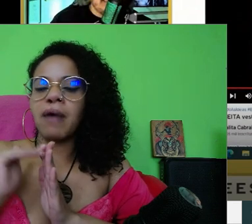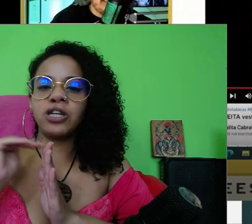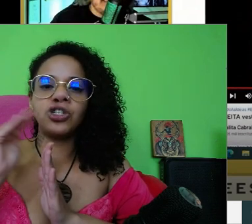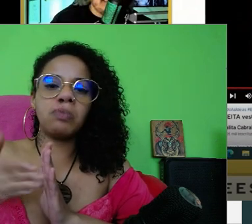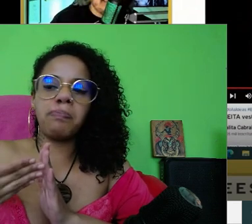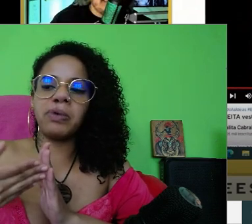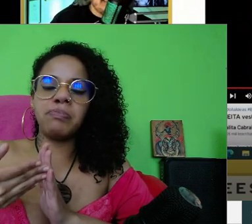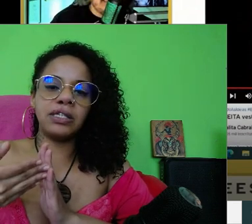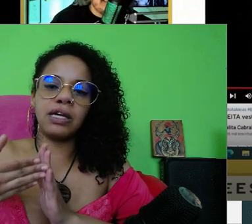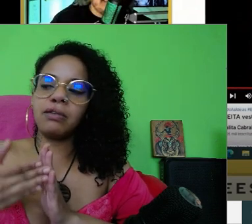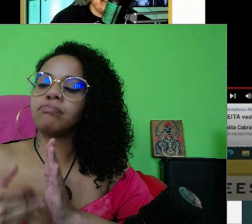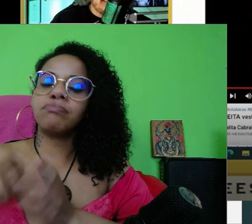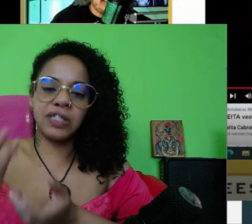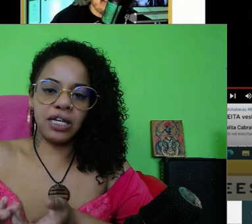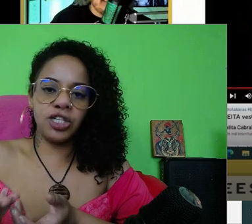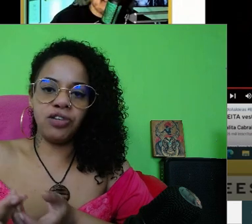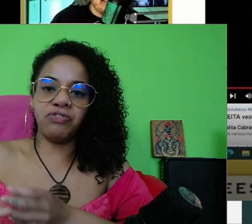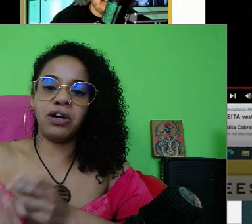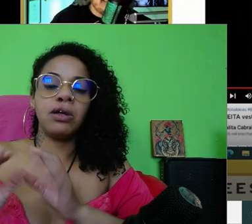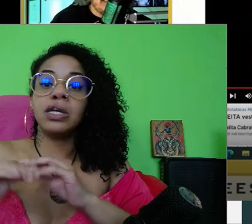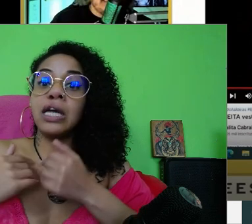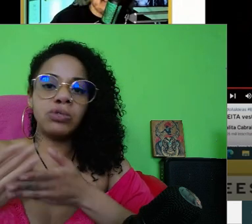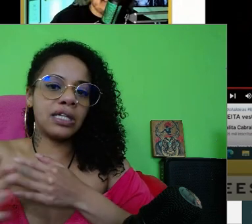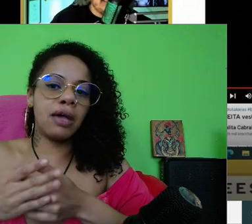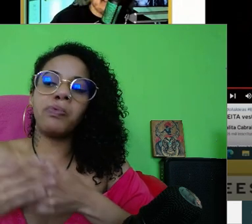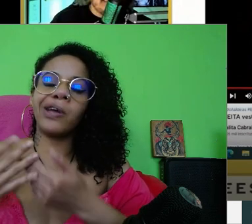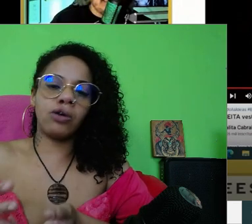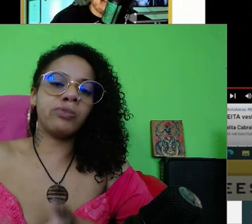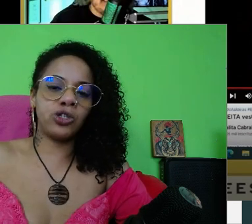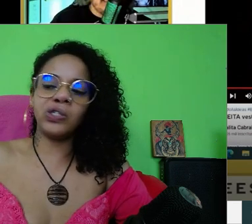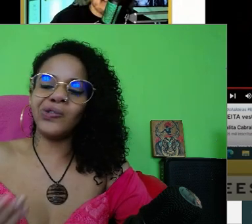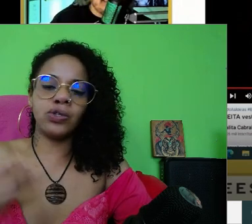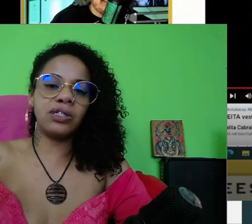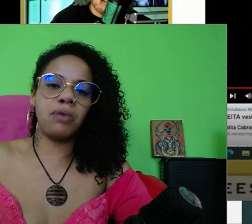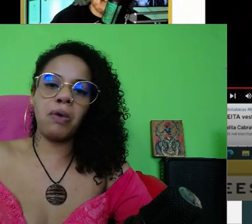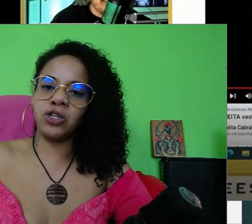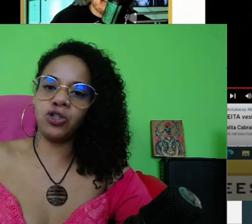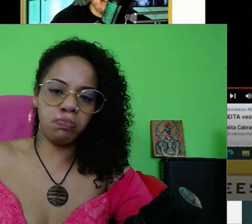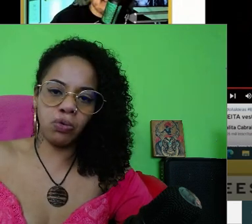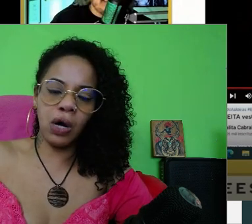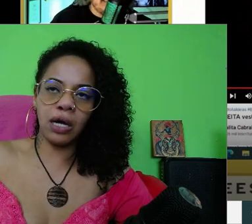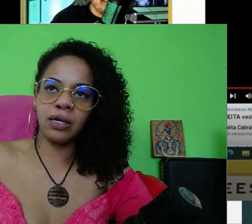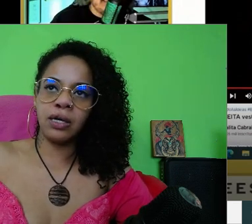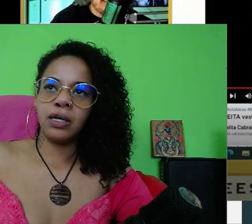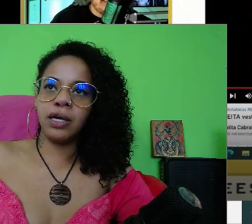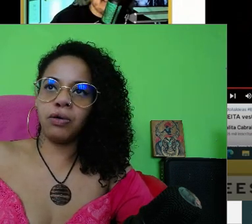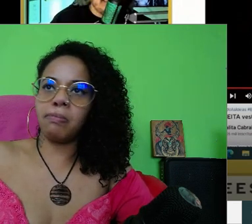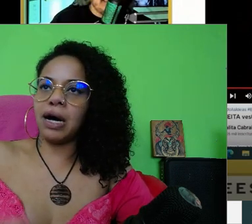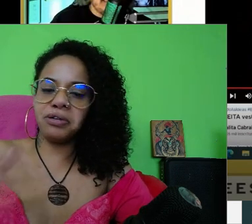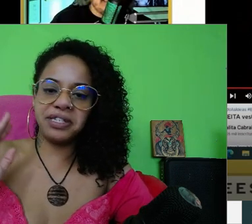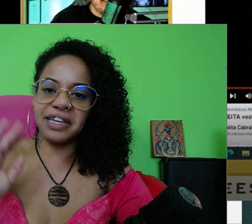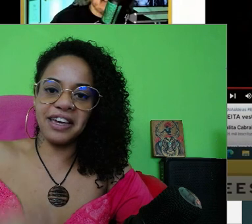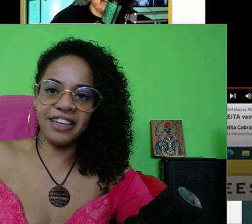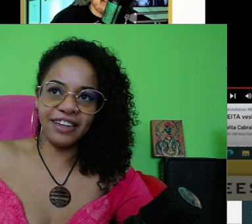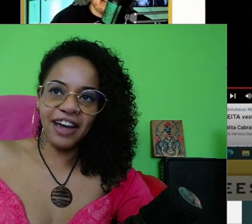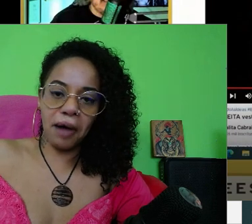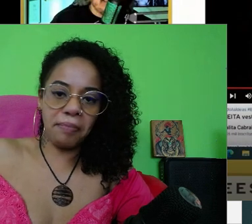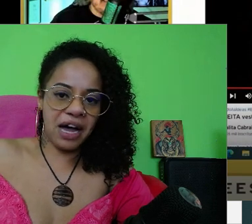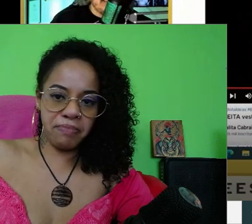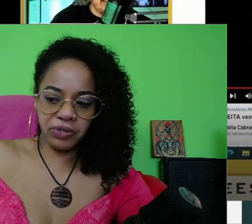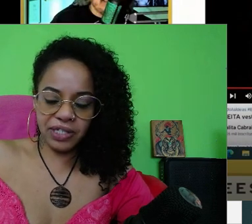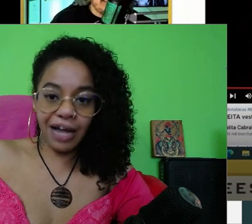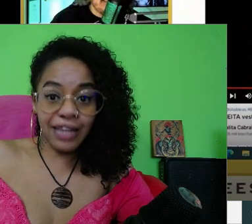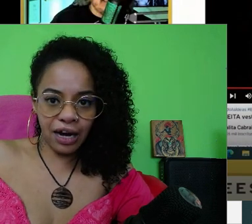parte de uma premissa seletiva não sei porque como eu disse eu sou extremamente burra eu mal sei